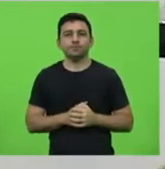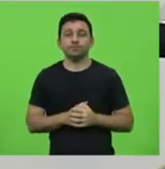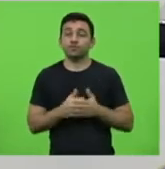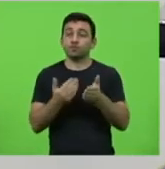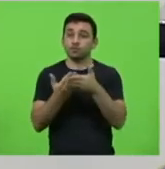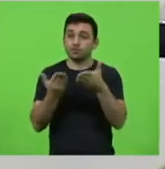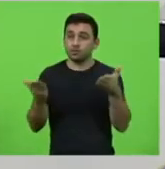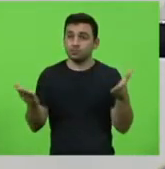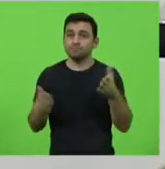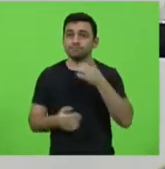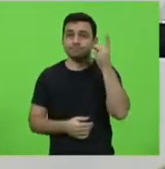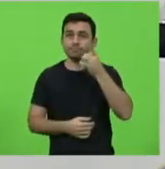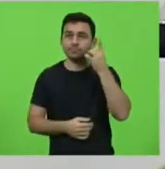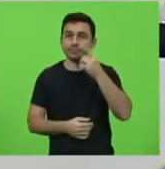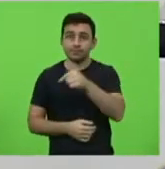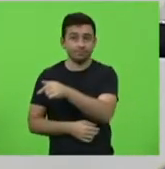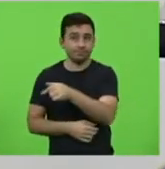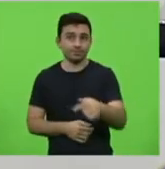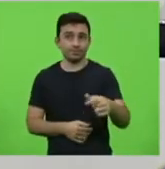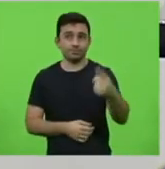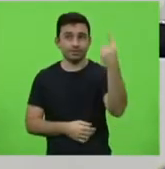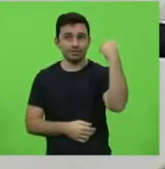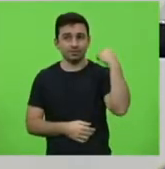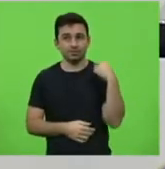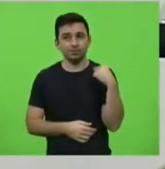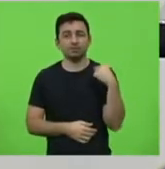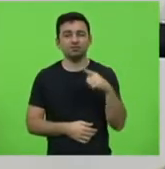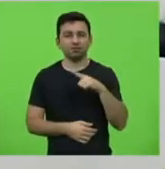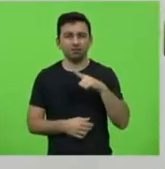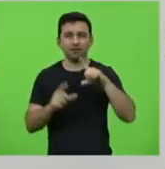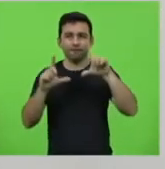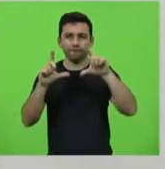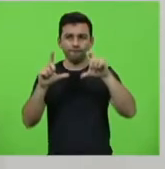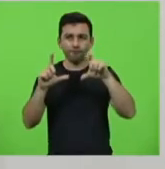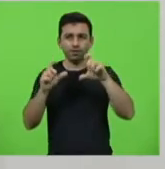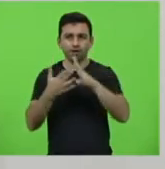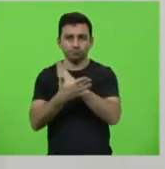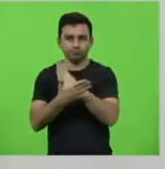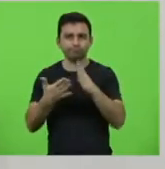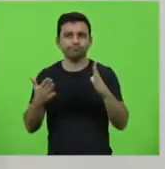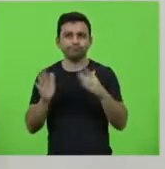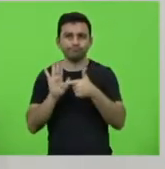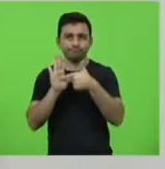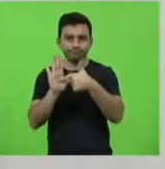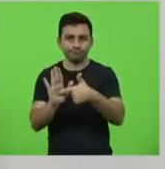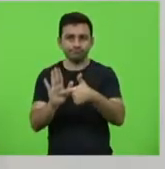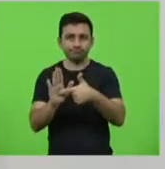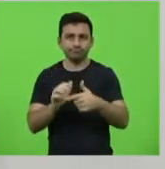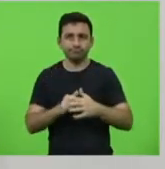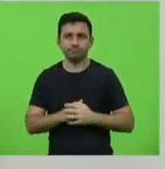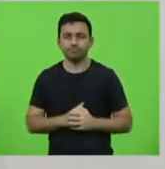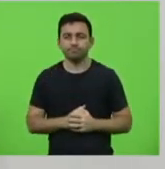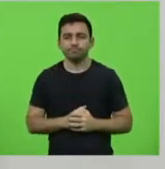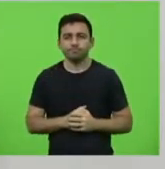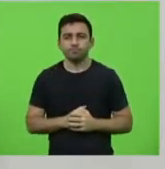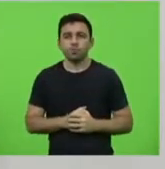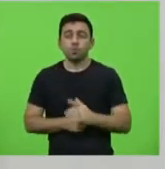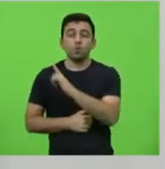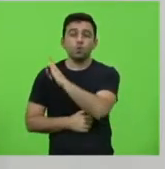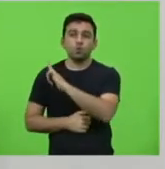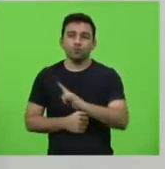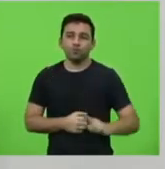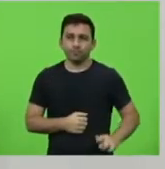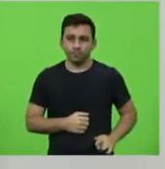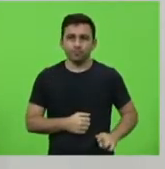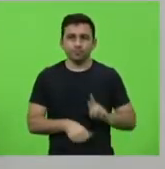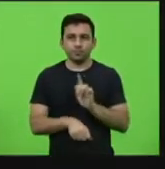deputados, semana passada, acho que tem algumas fotos ali, o governo do Estado, peço para a diretoria colocar as fotos, o